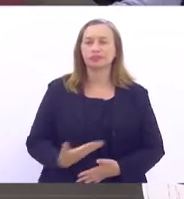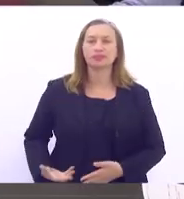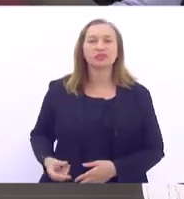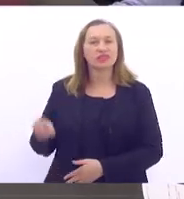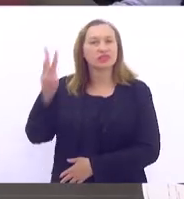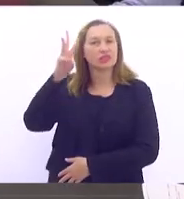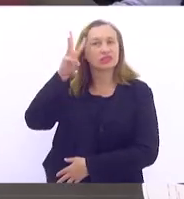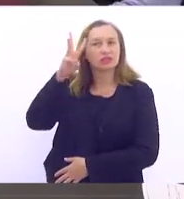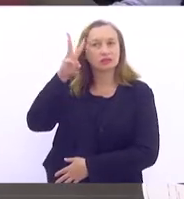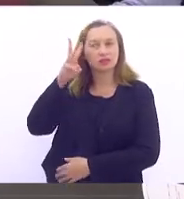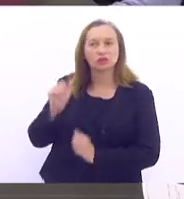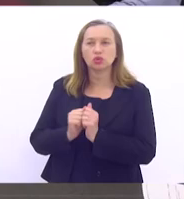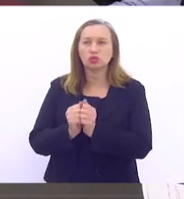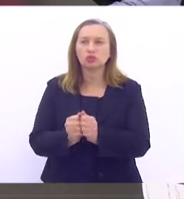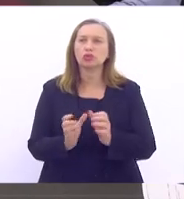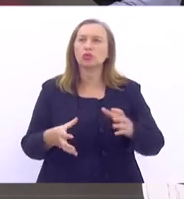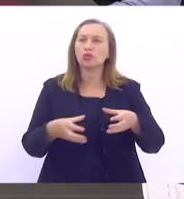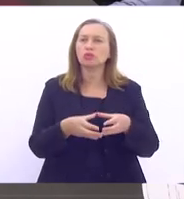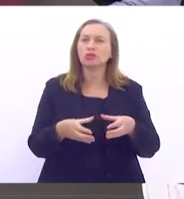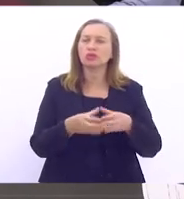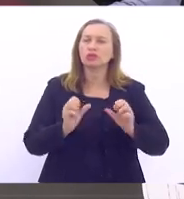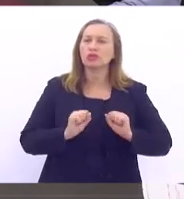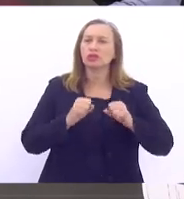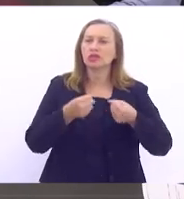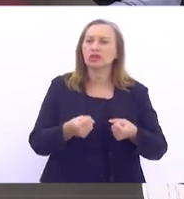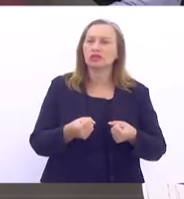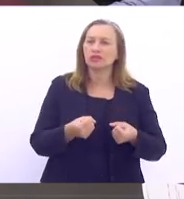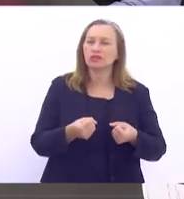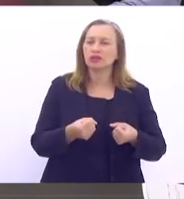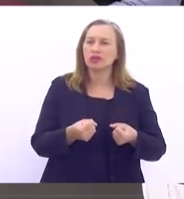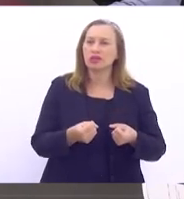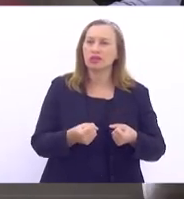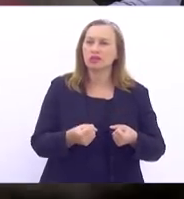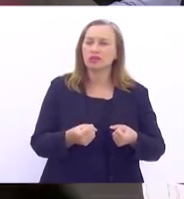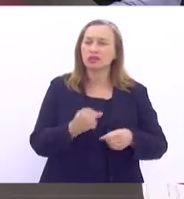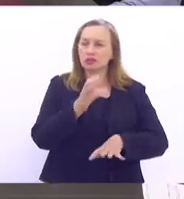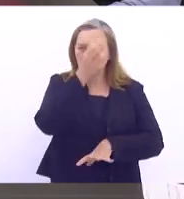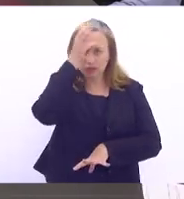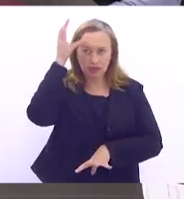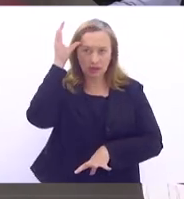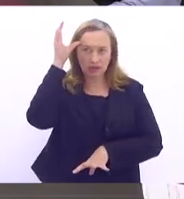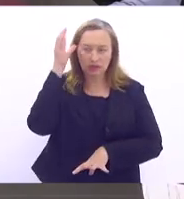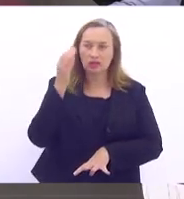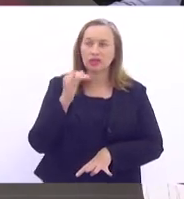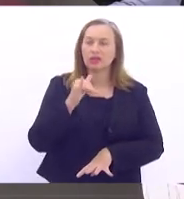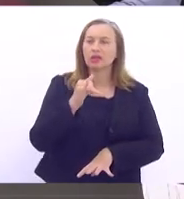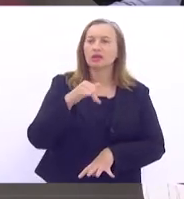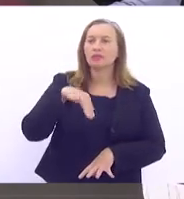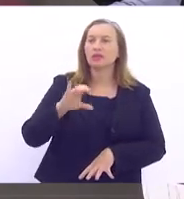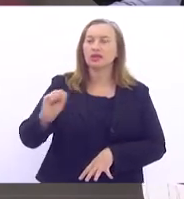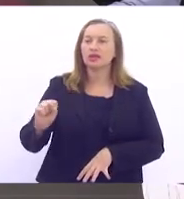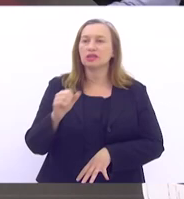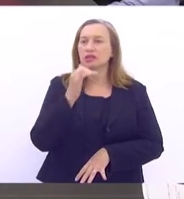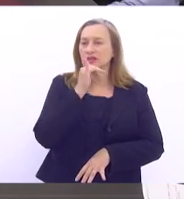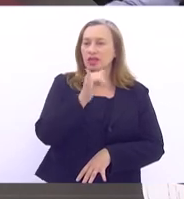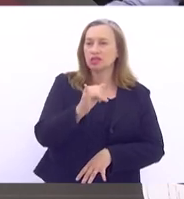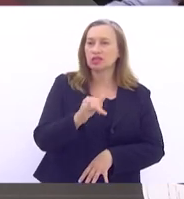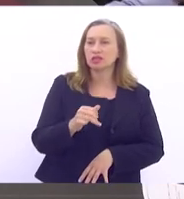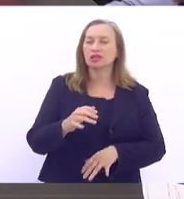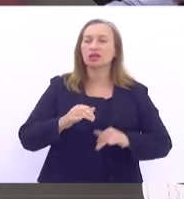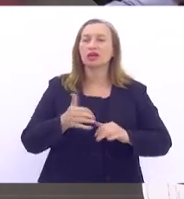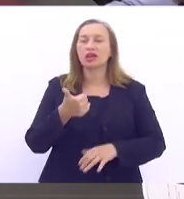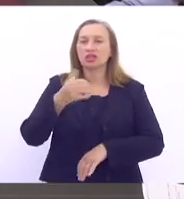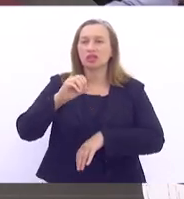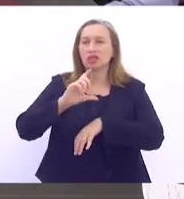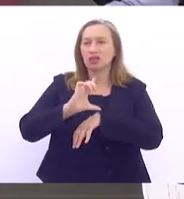em conjunto com a Comissão de Defesa do Consumidor e de Minas e Energia. Então, às 10 horas, já aproveito para comunicar a todos,